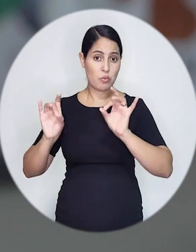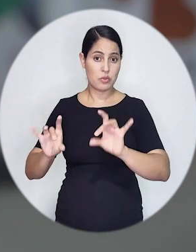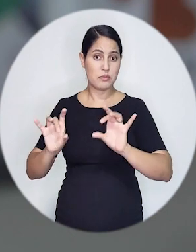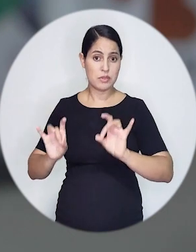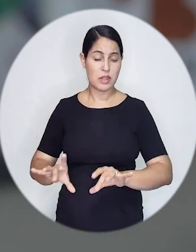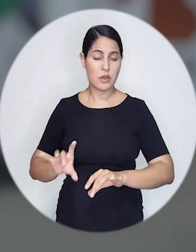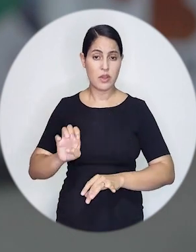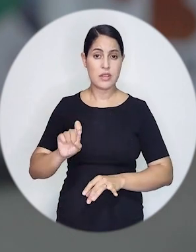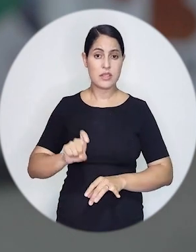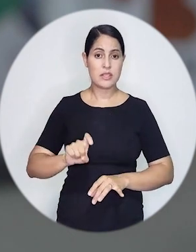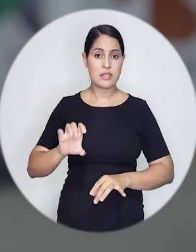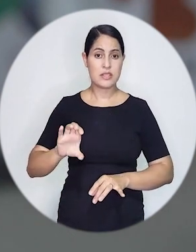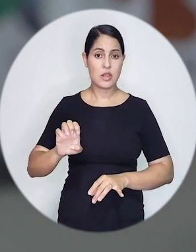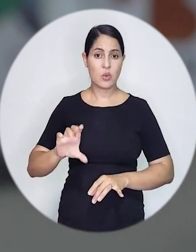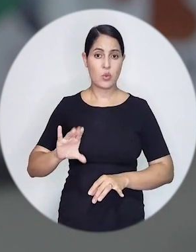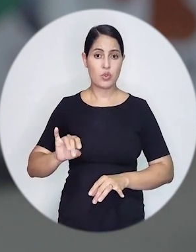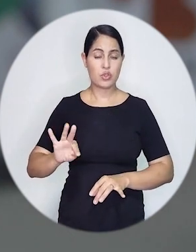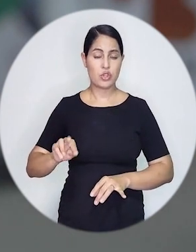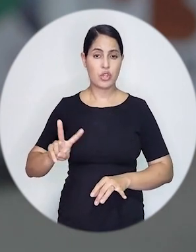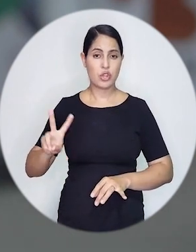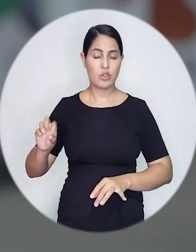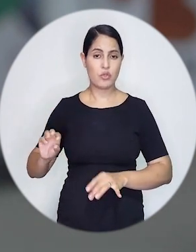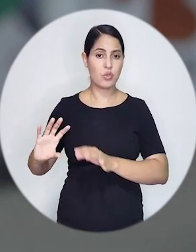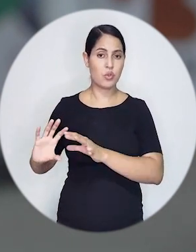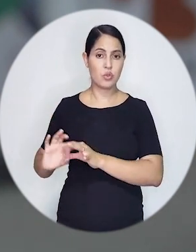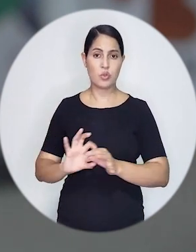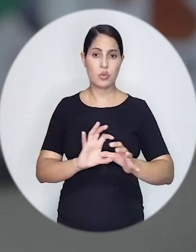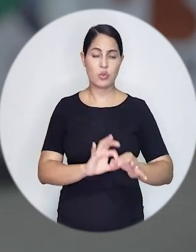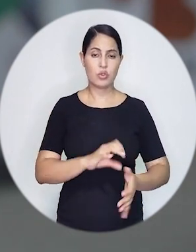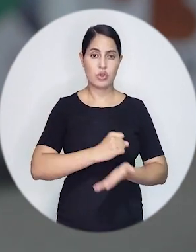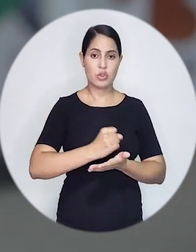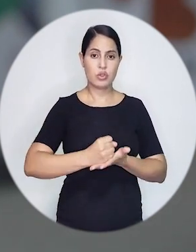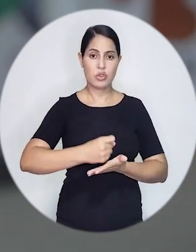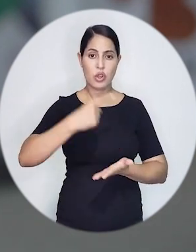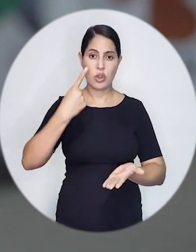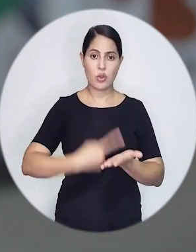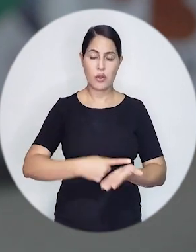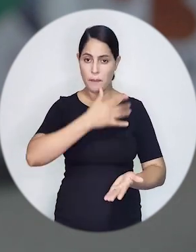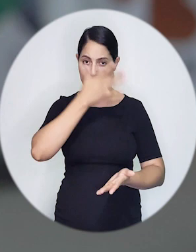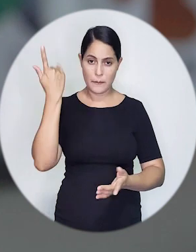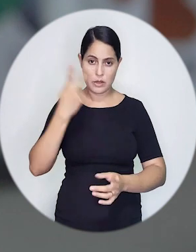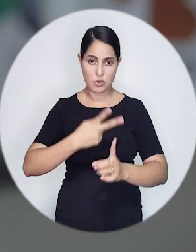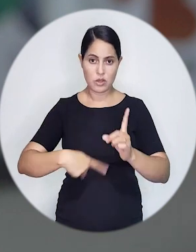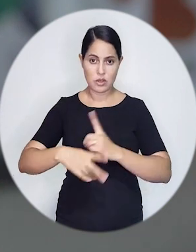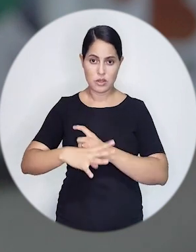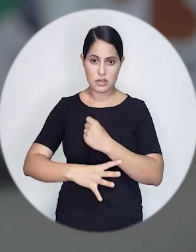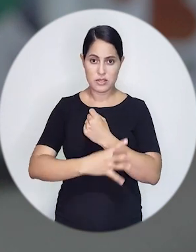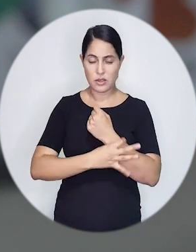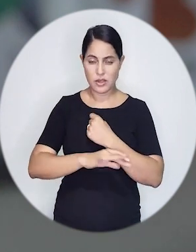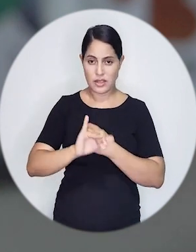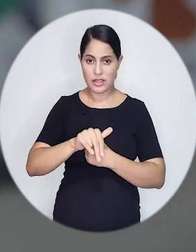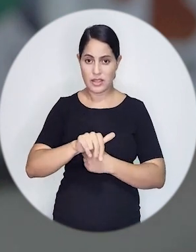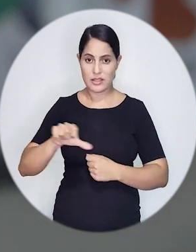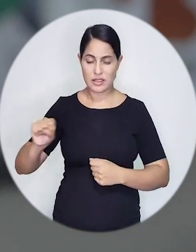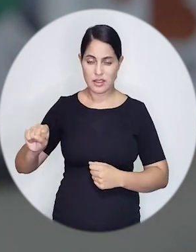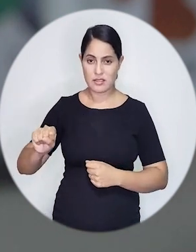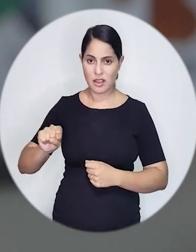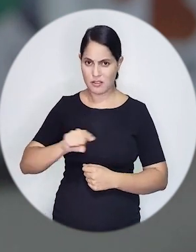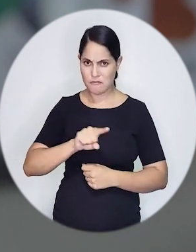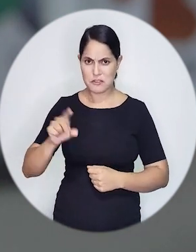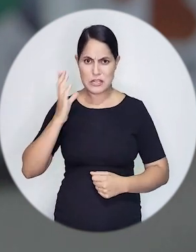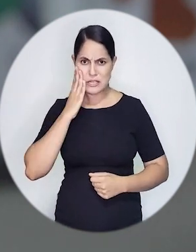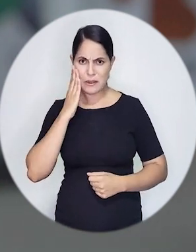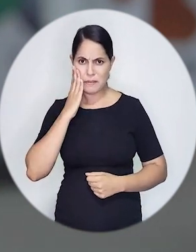cadeira no Comitê Executivo formado para fiscalizar o andamento do acordo que prevê a regularização do atendimento aos segurados